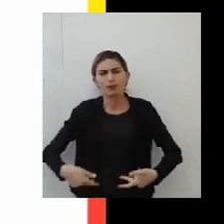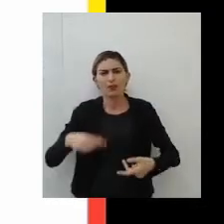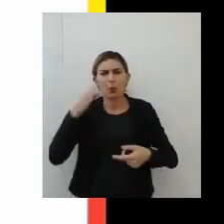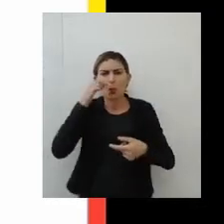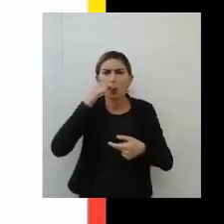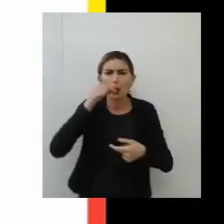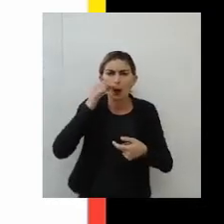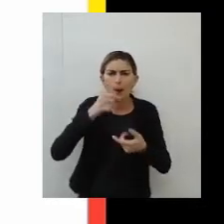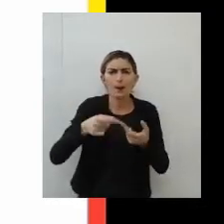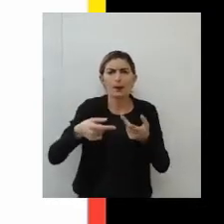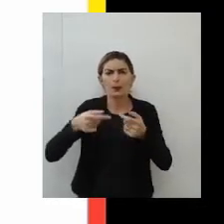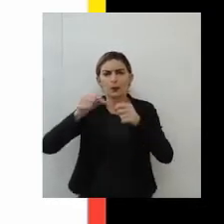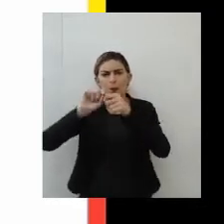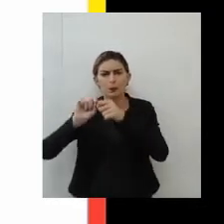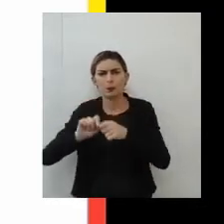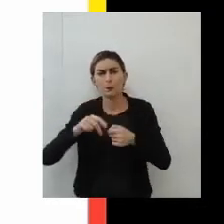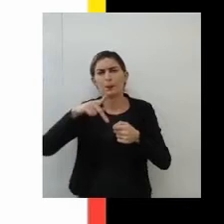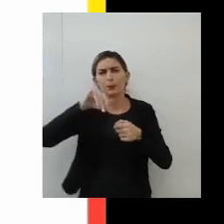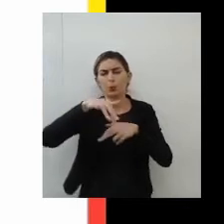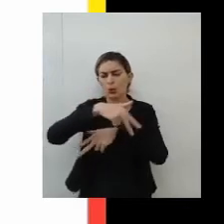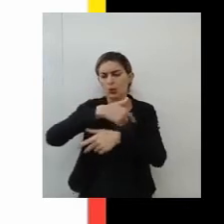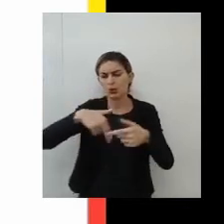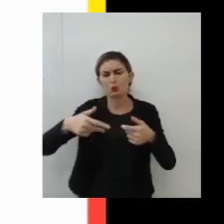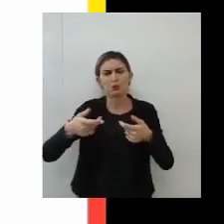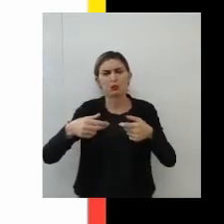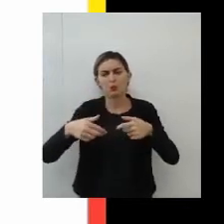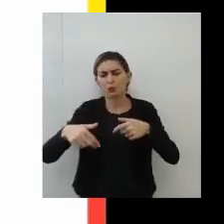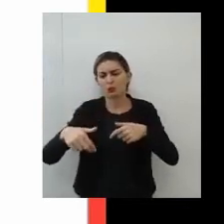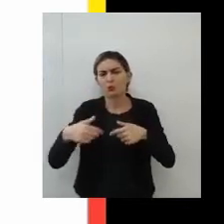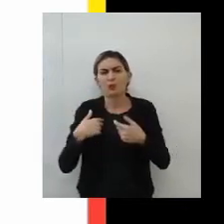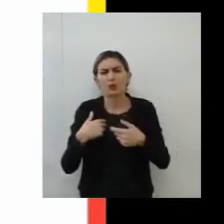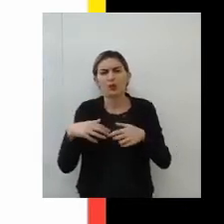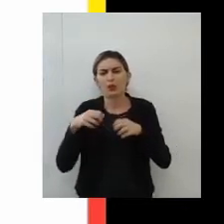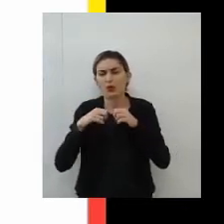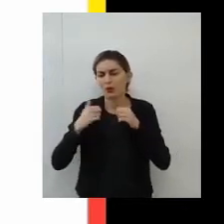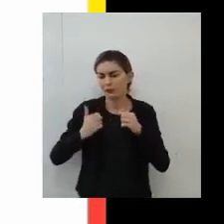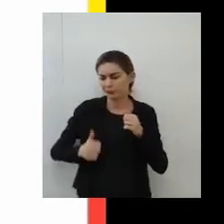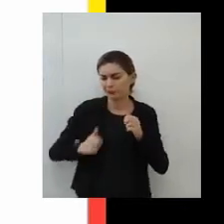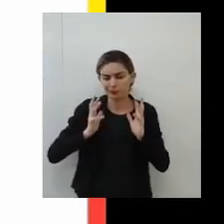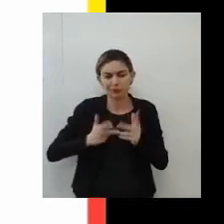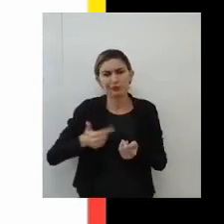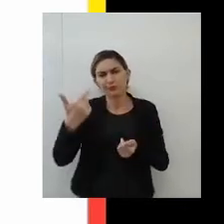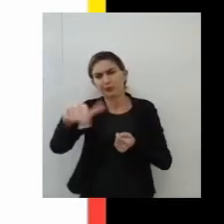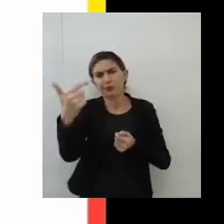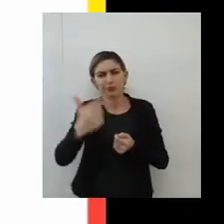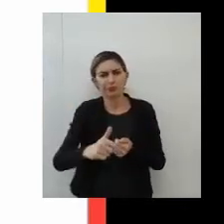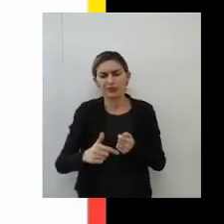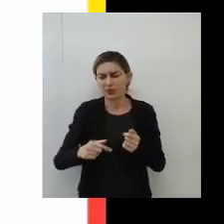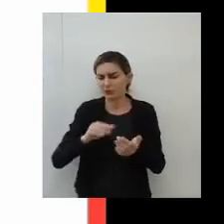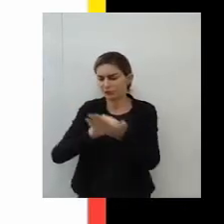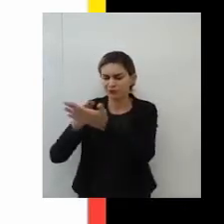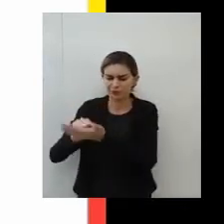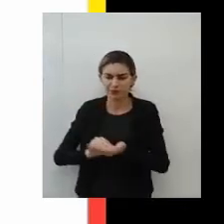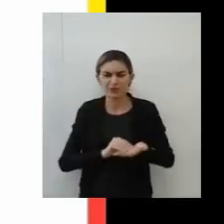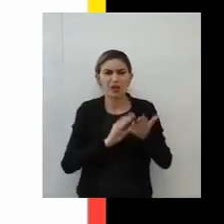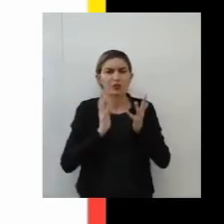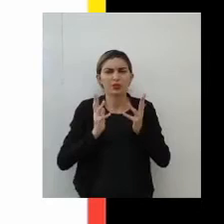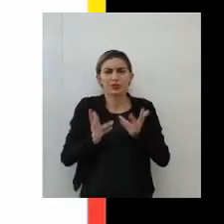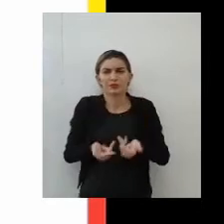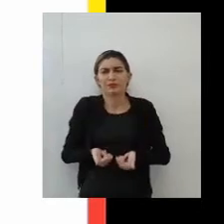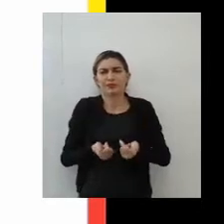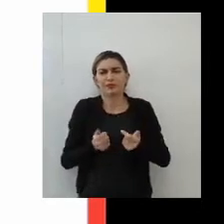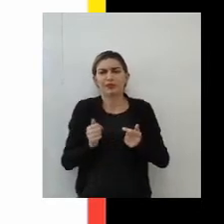e pulgas infectados circulando livremente, falta de saneamento básico, precárias condições de higiene